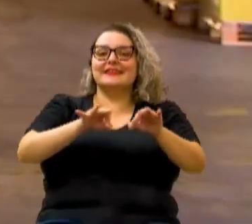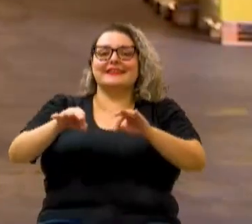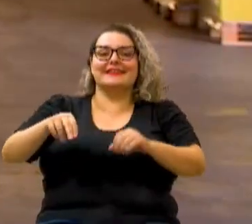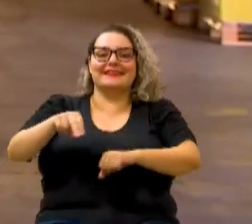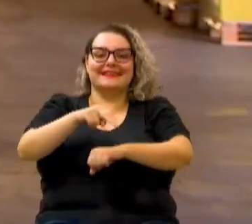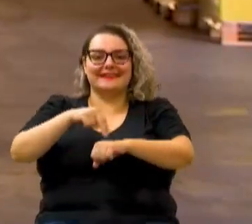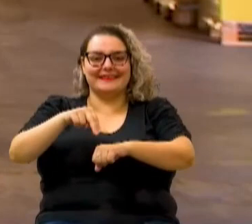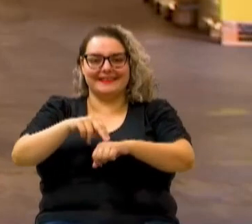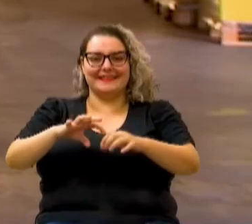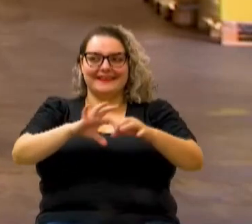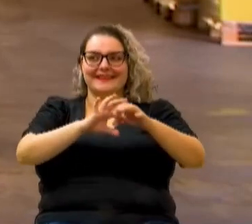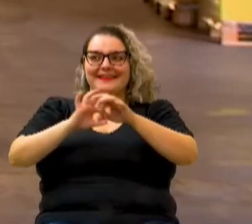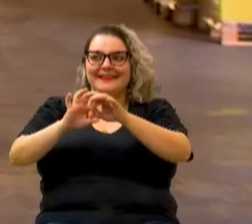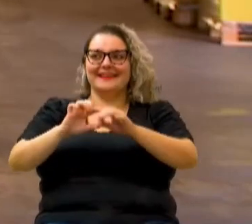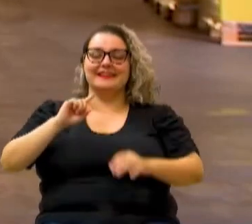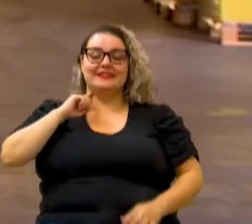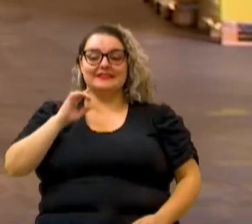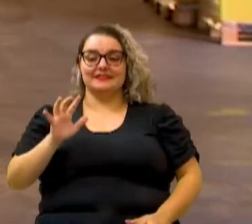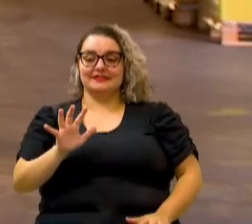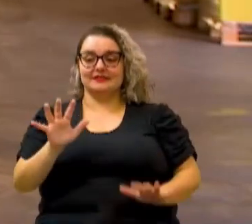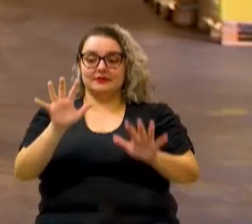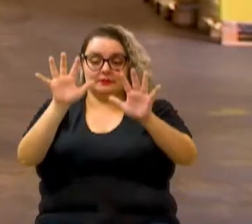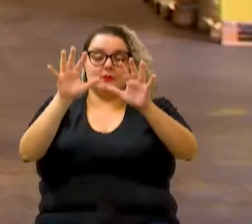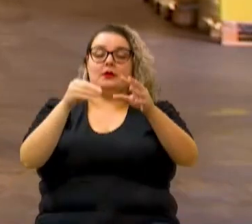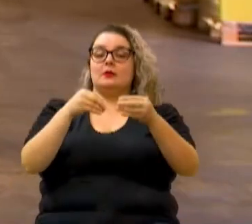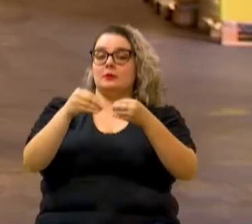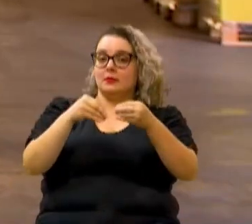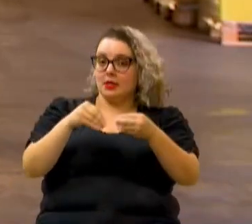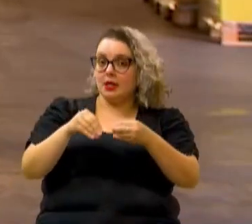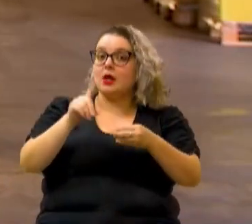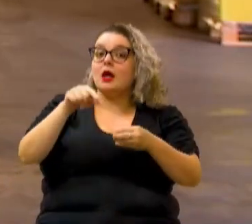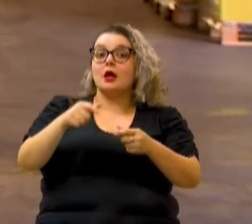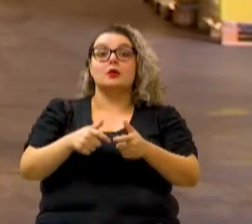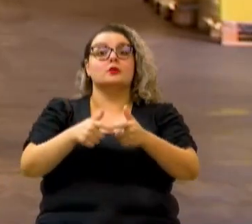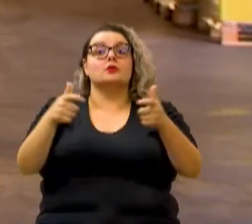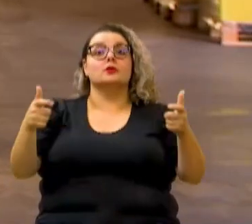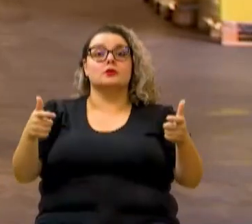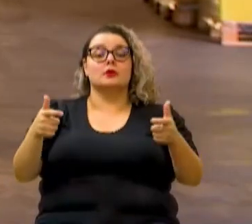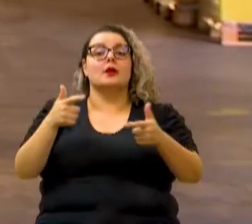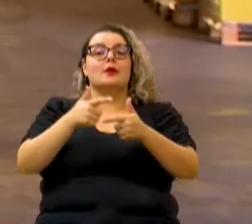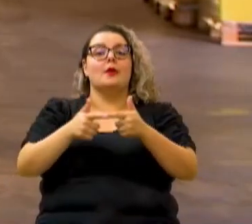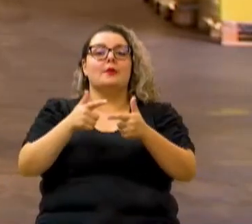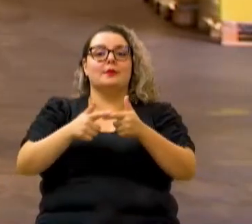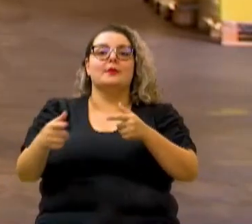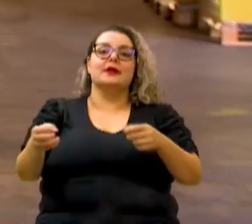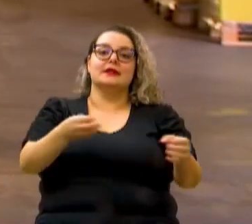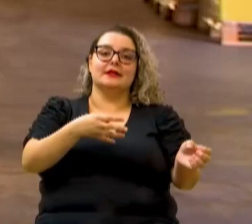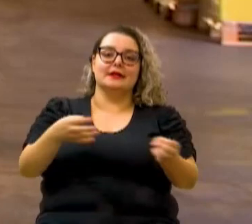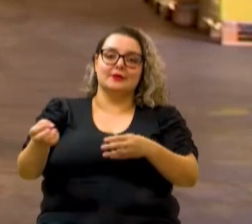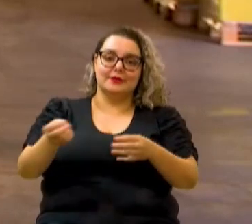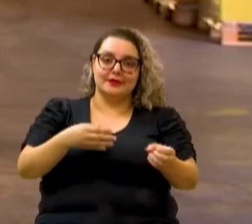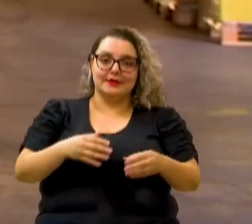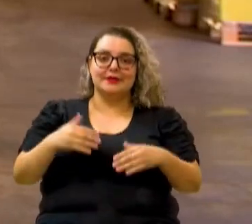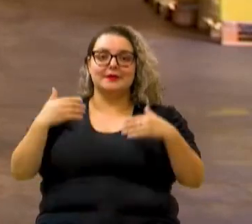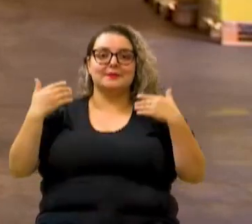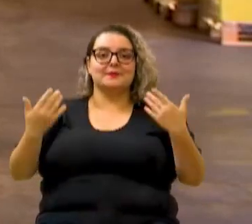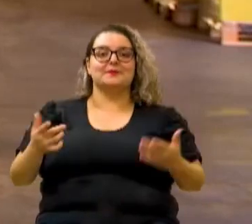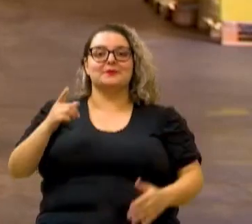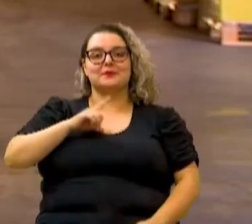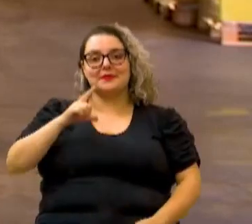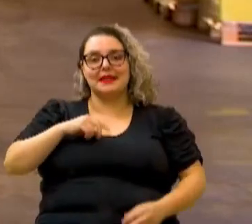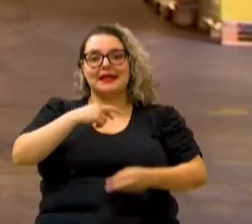Segundo a Organização das Nações Unidas, a poluição causada pelo plástico é um dos grandes problemas da